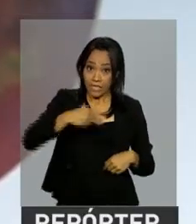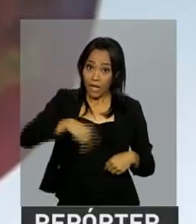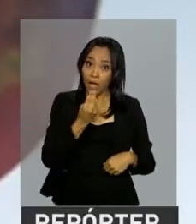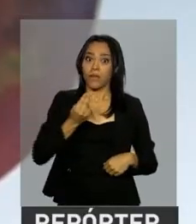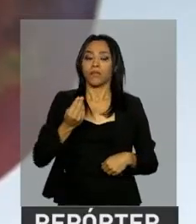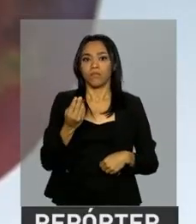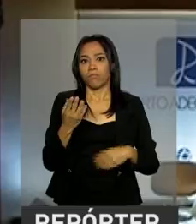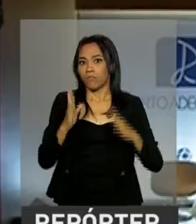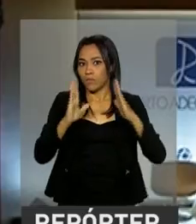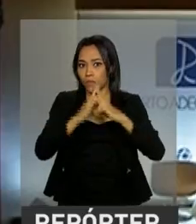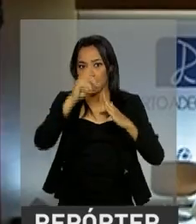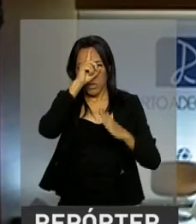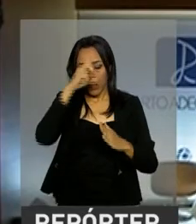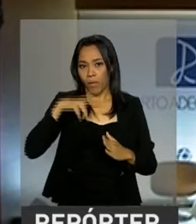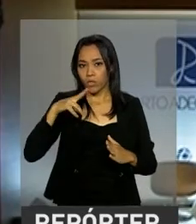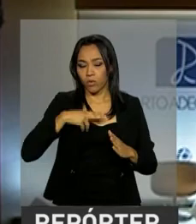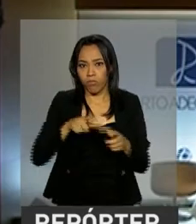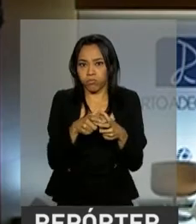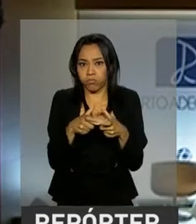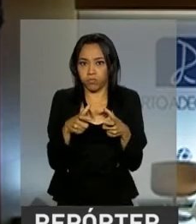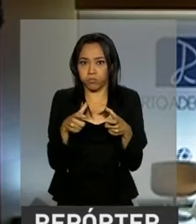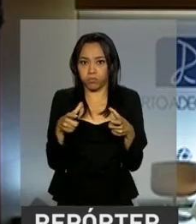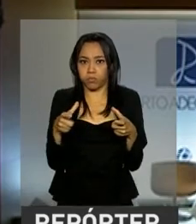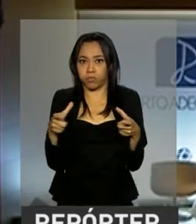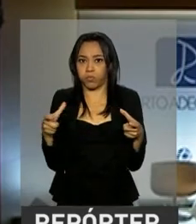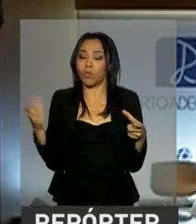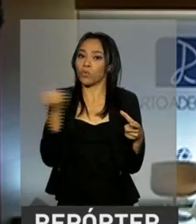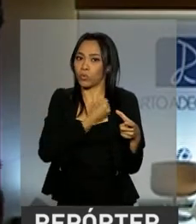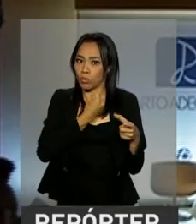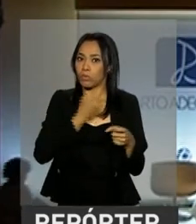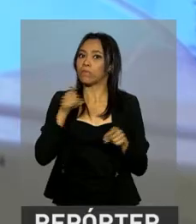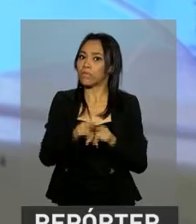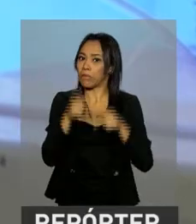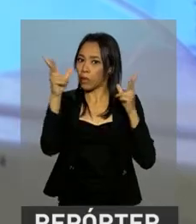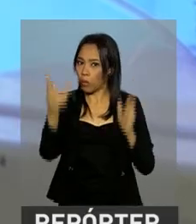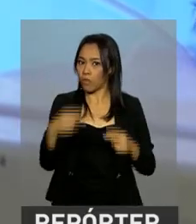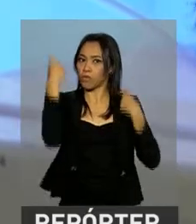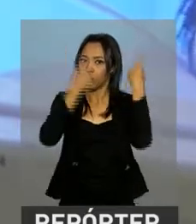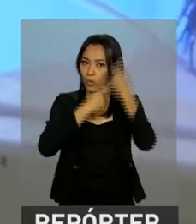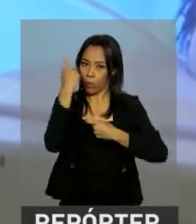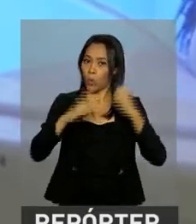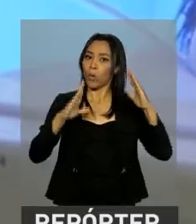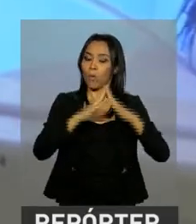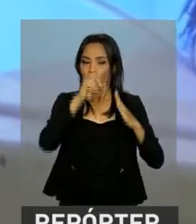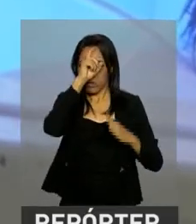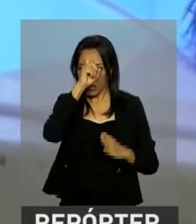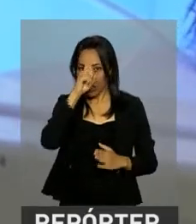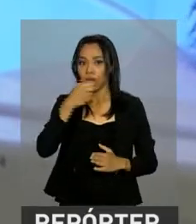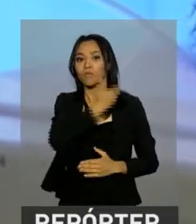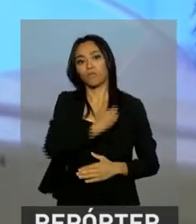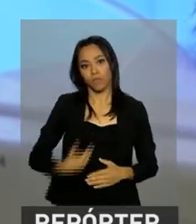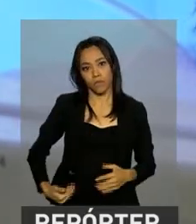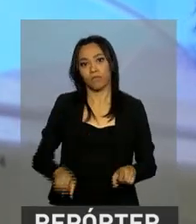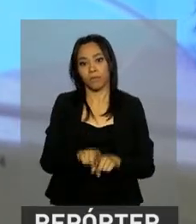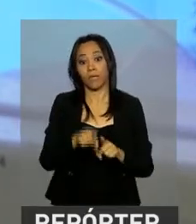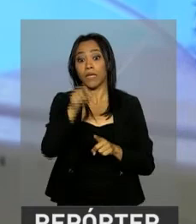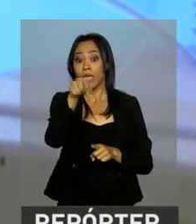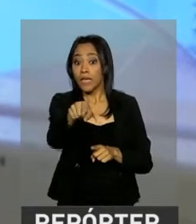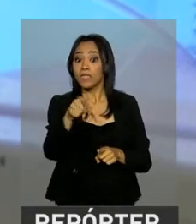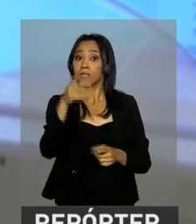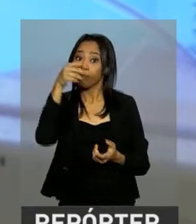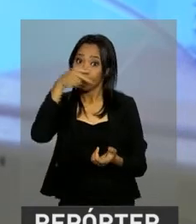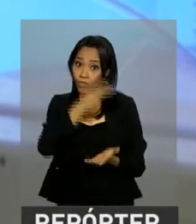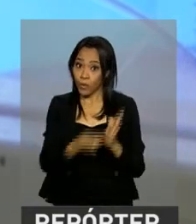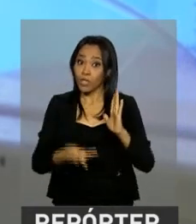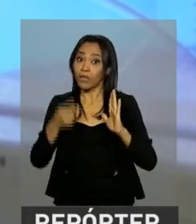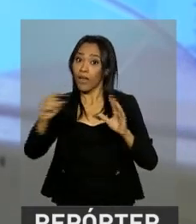maior na rede privada, os números também preocupam no sistema público. 4 hospitais da fase piloto do projeto eram ligados